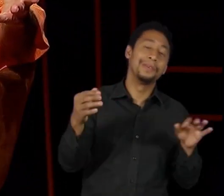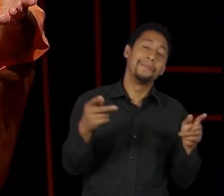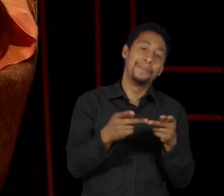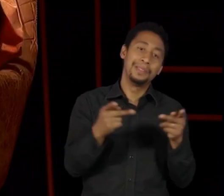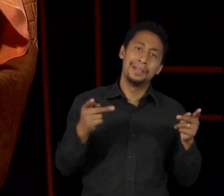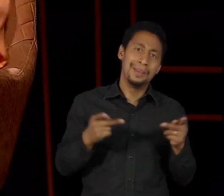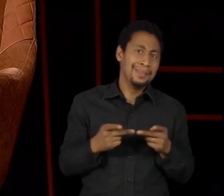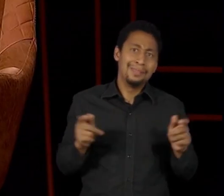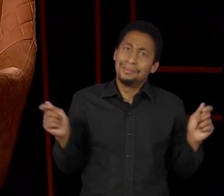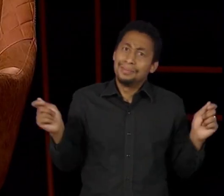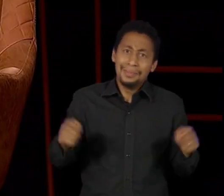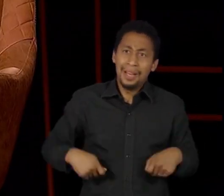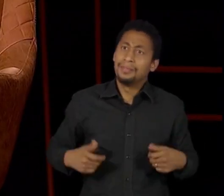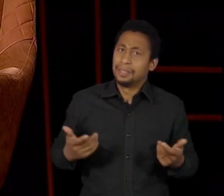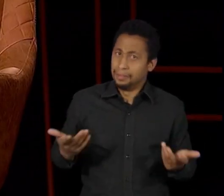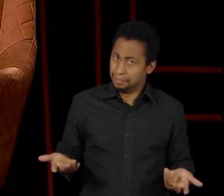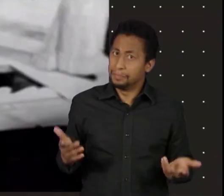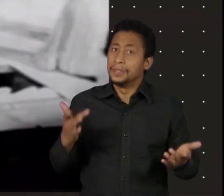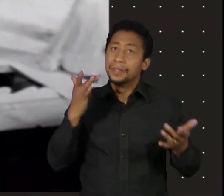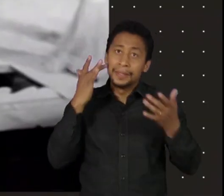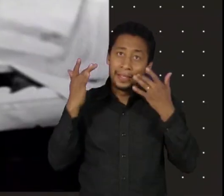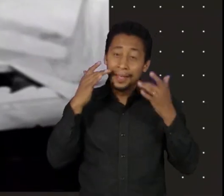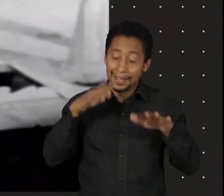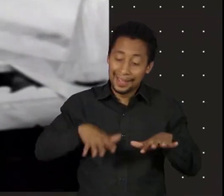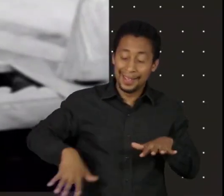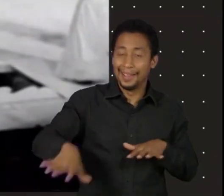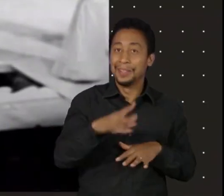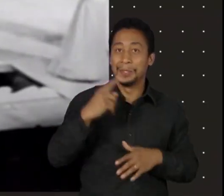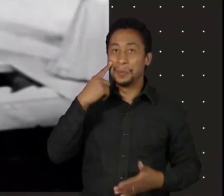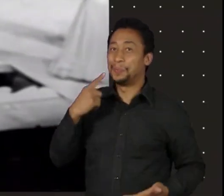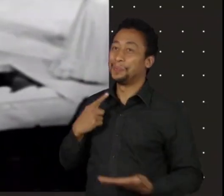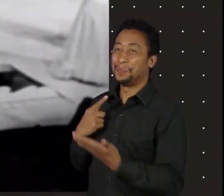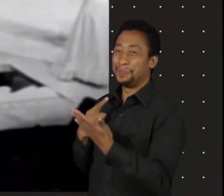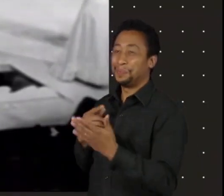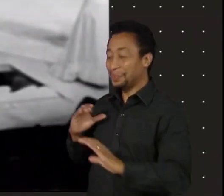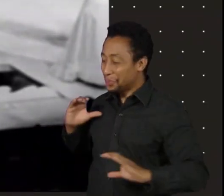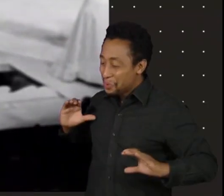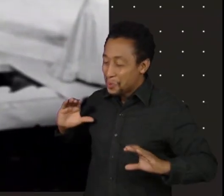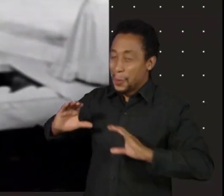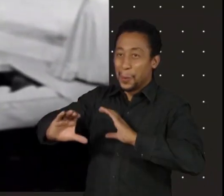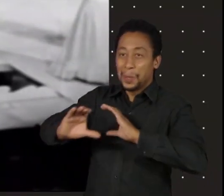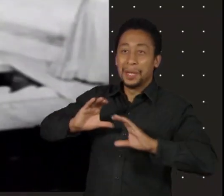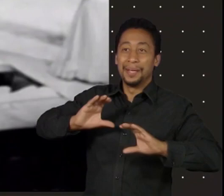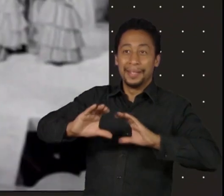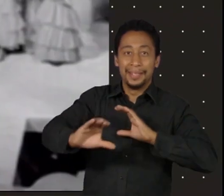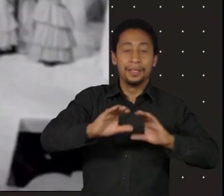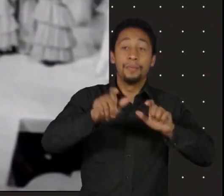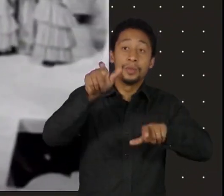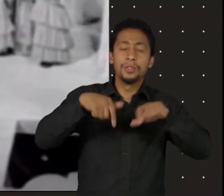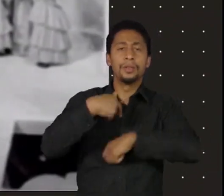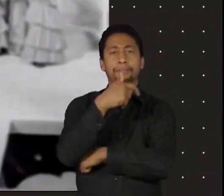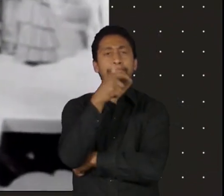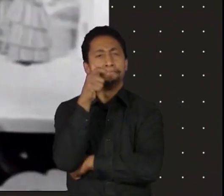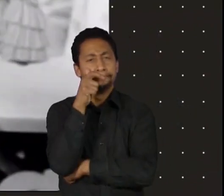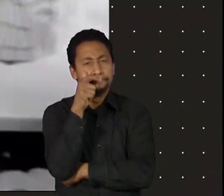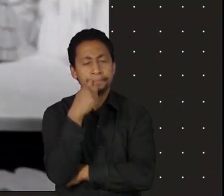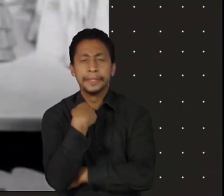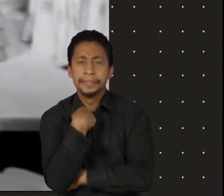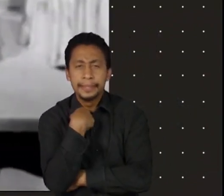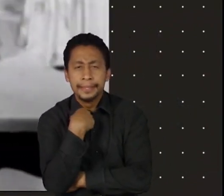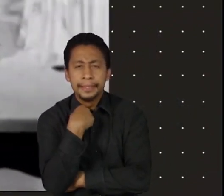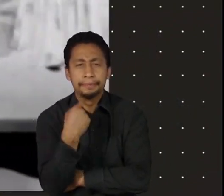peça, que é a função do teatro. É comunicar, é tentar fazer com que você raciocine, que você